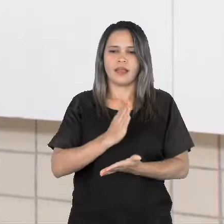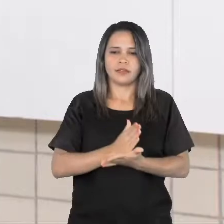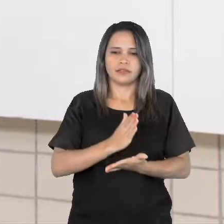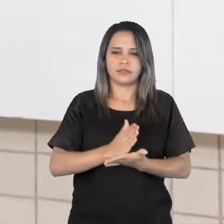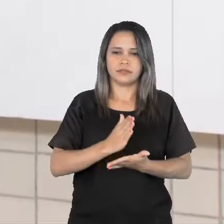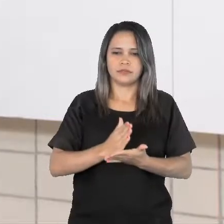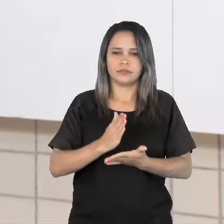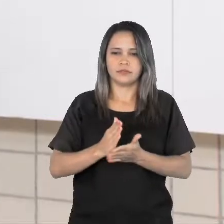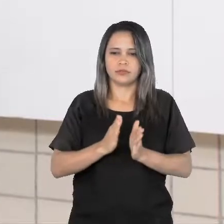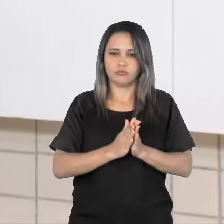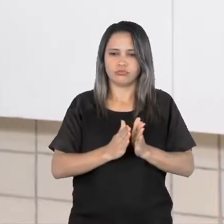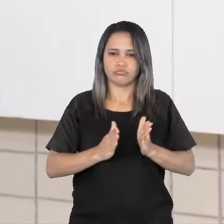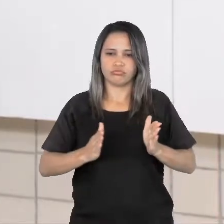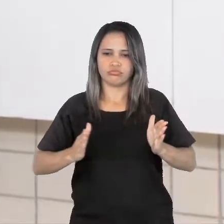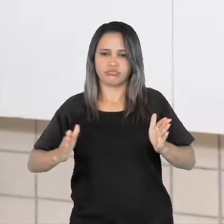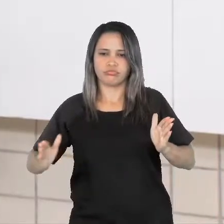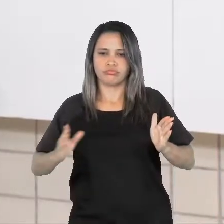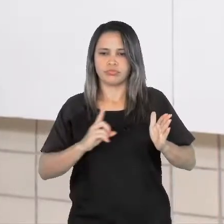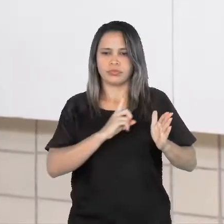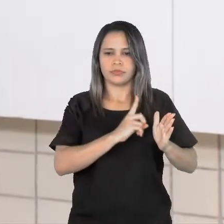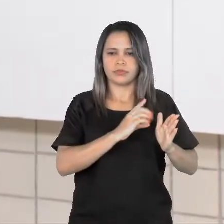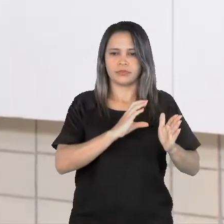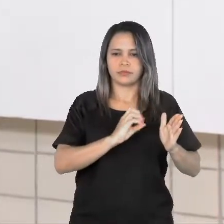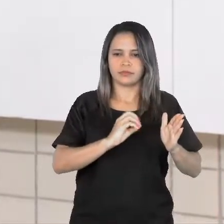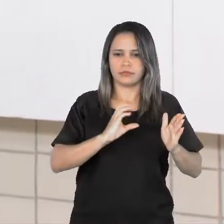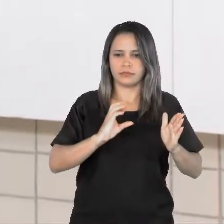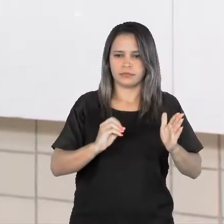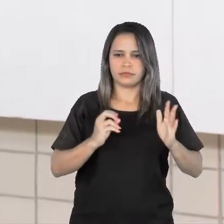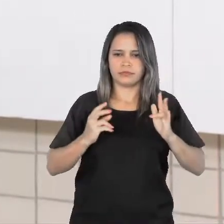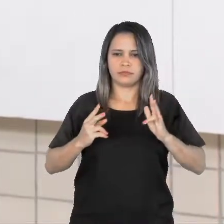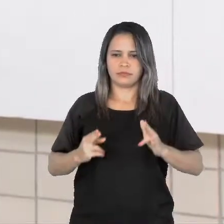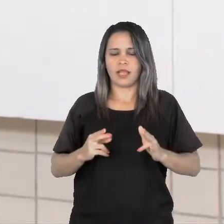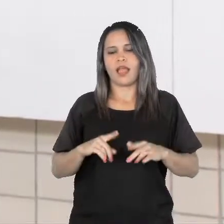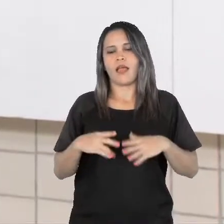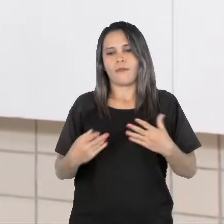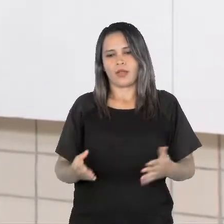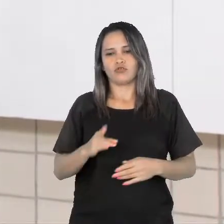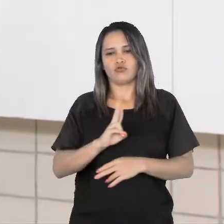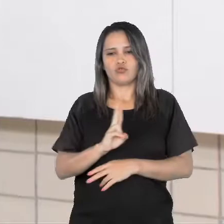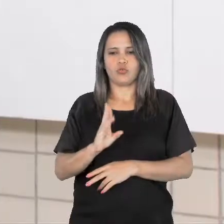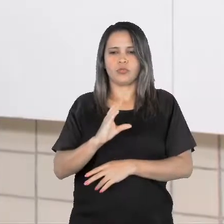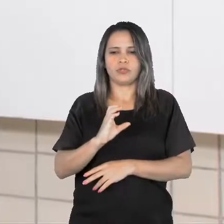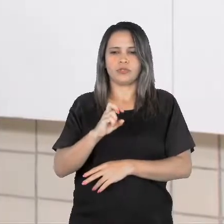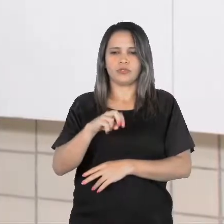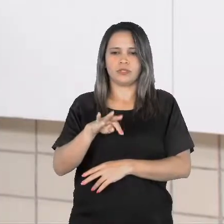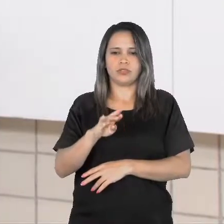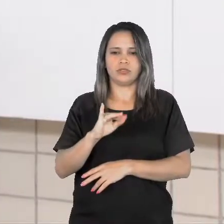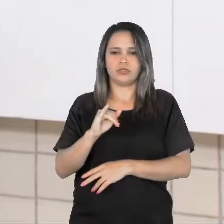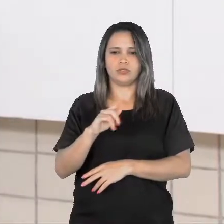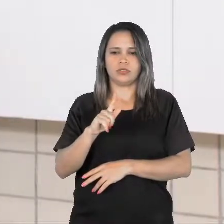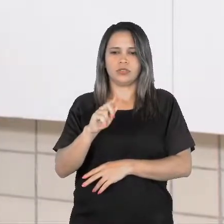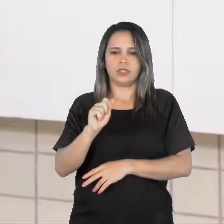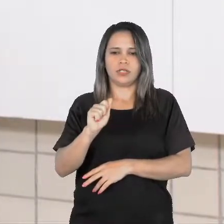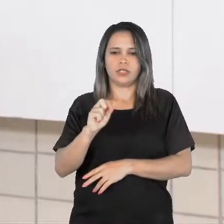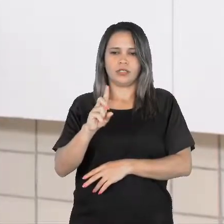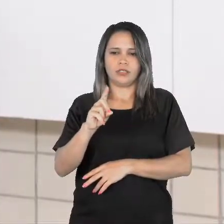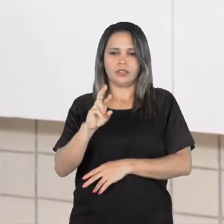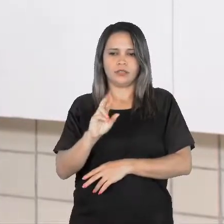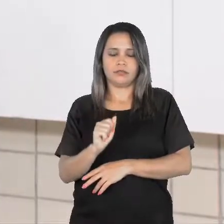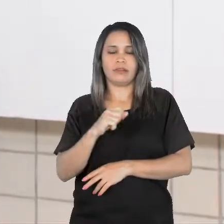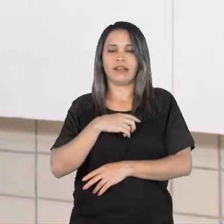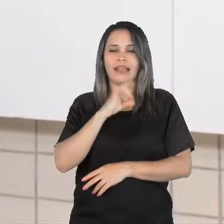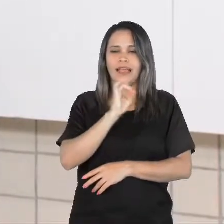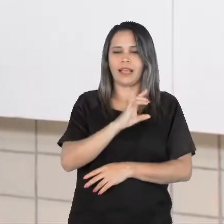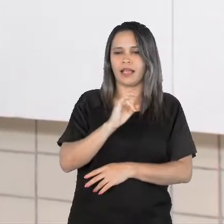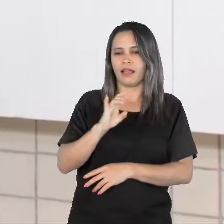100 partes iguais, por isso ela é chamada de centígrada. Cada unidade constitui 1